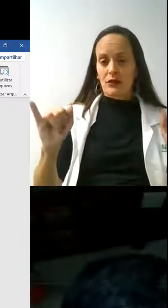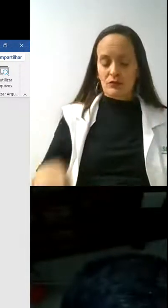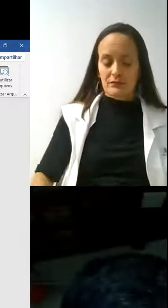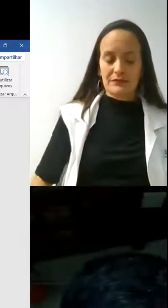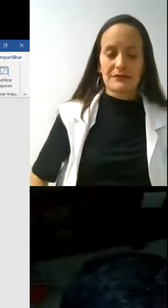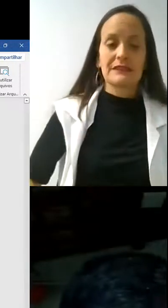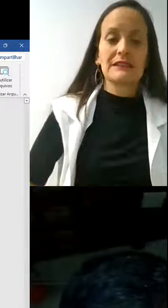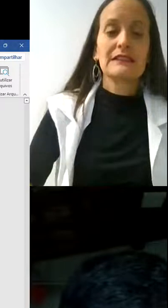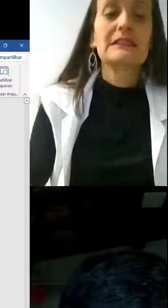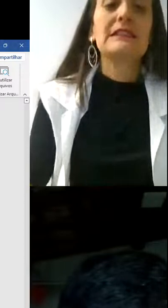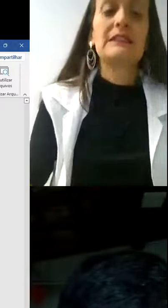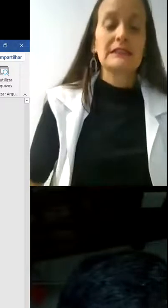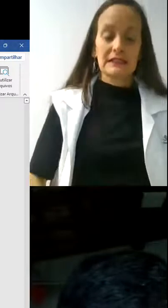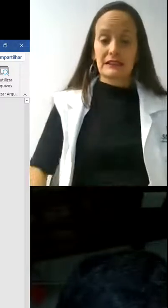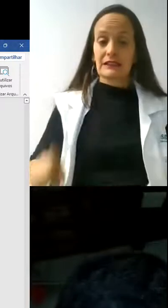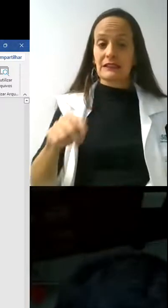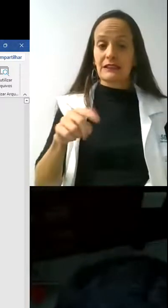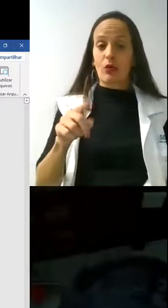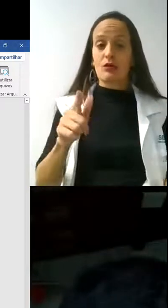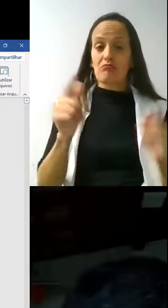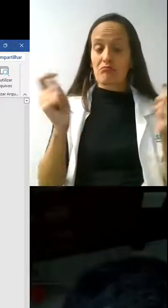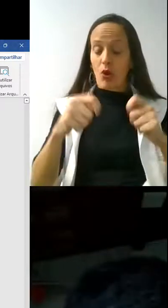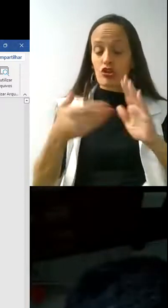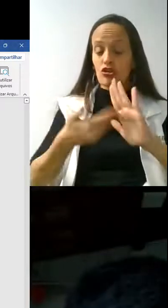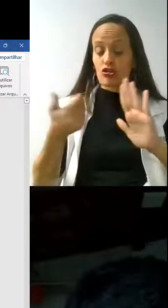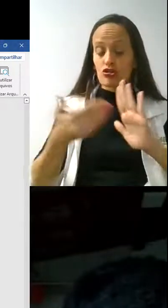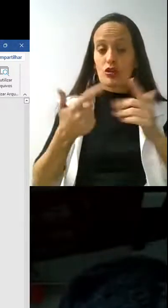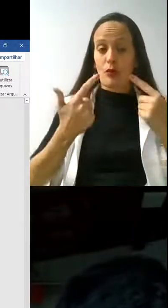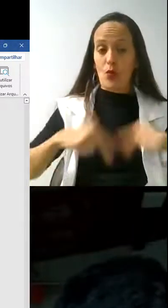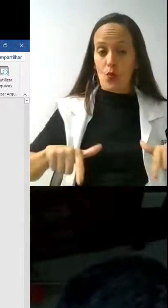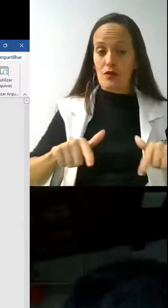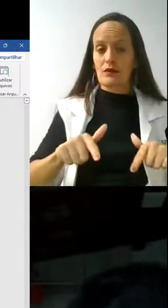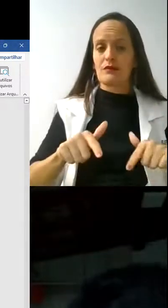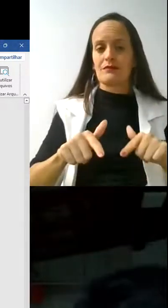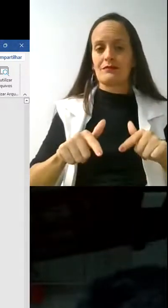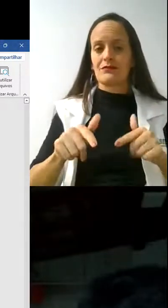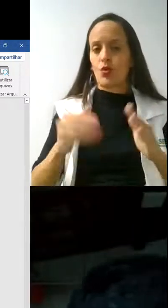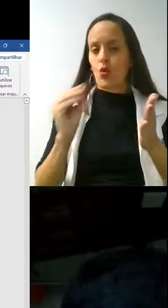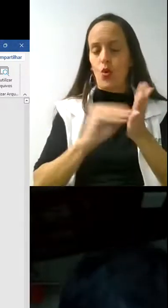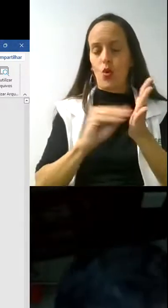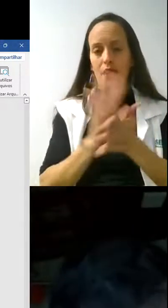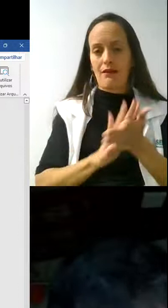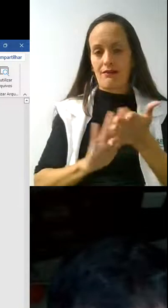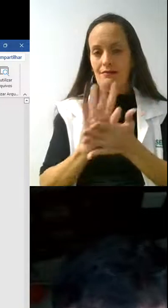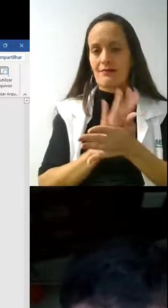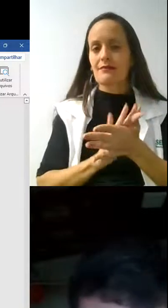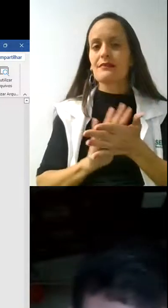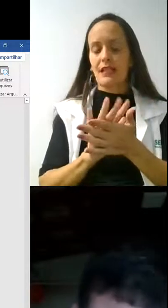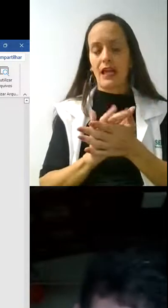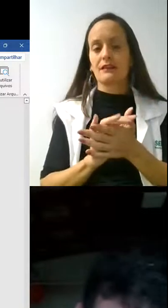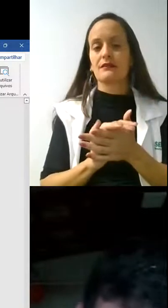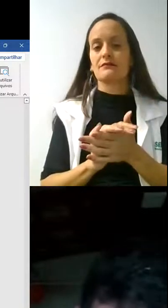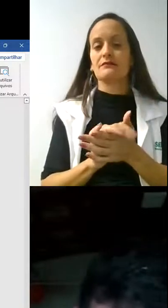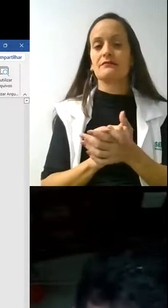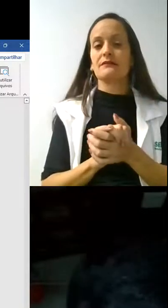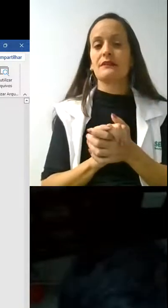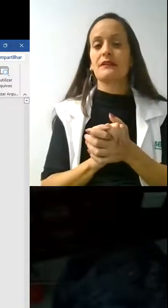fica em branco essa informação, né? Aqui a gente colocou o S43 porque tem uma estrutura secundária desse